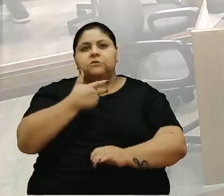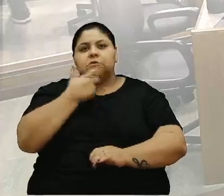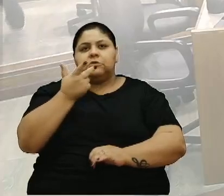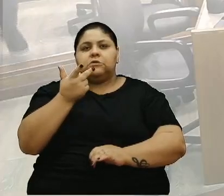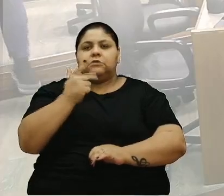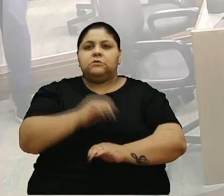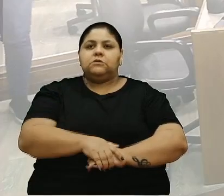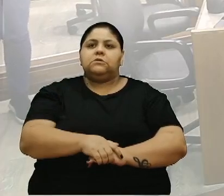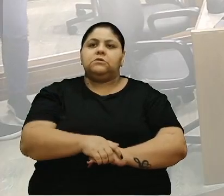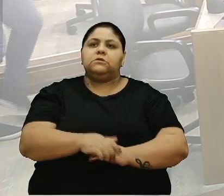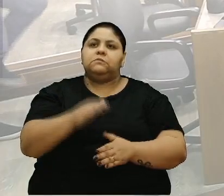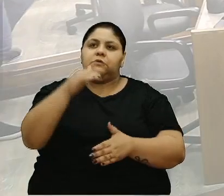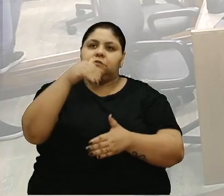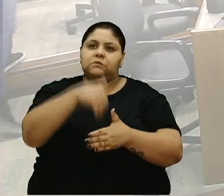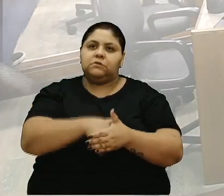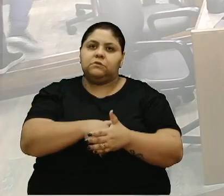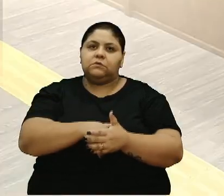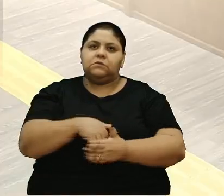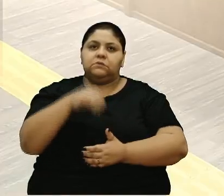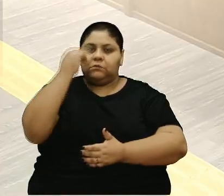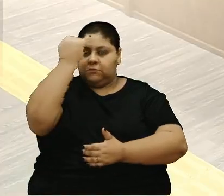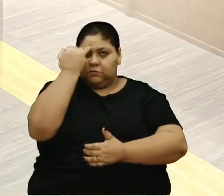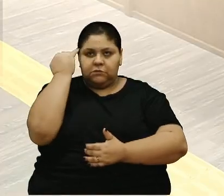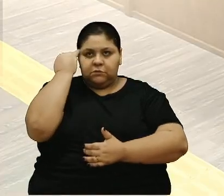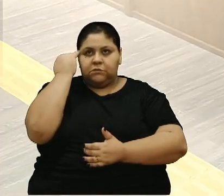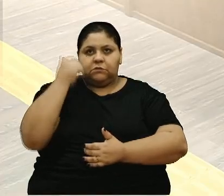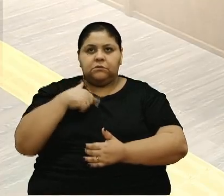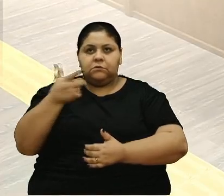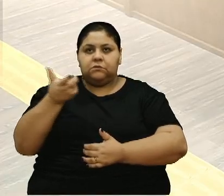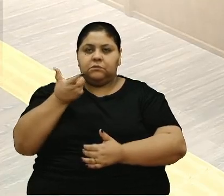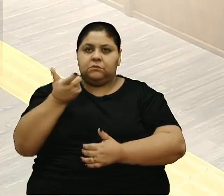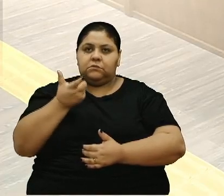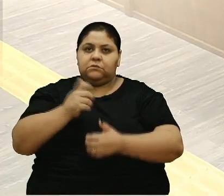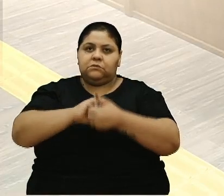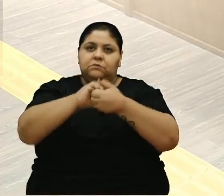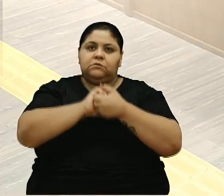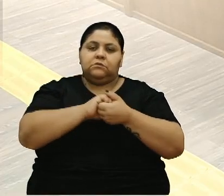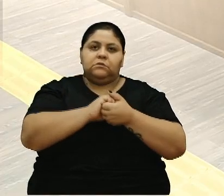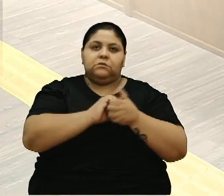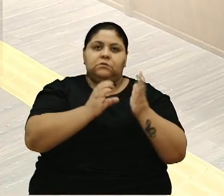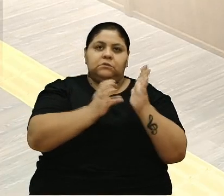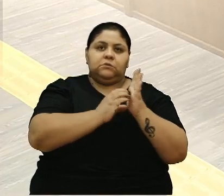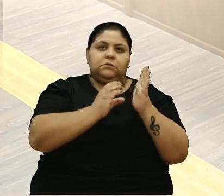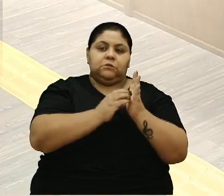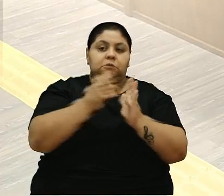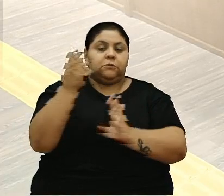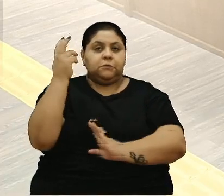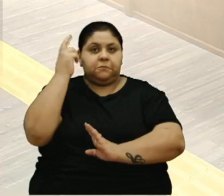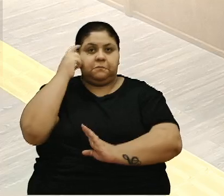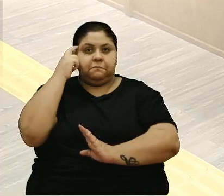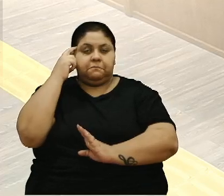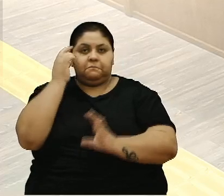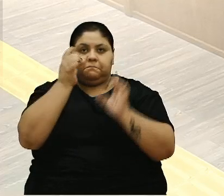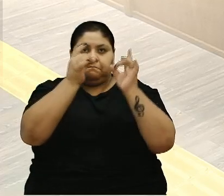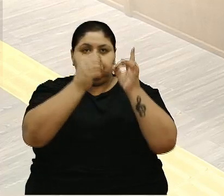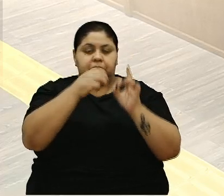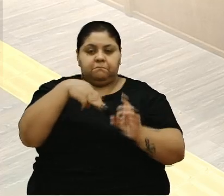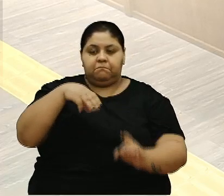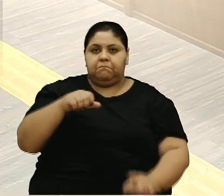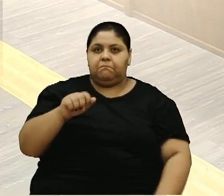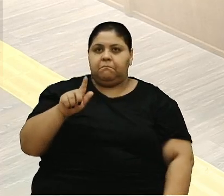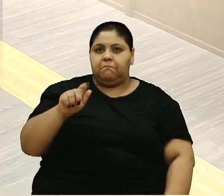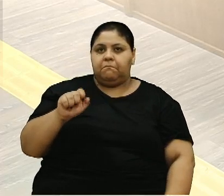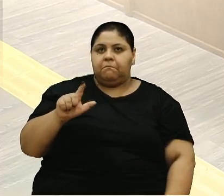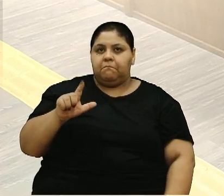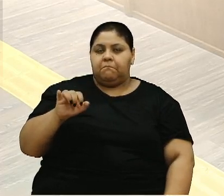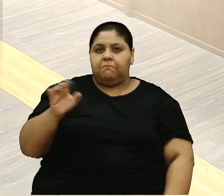Senhor Zé D'Ambrosio. Senhor presidente, eu quero saudar os servidores da cultura, em especial a Magali,